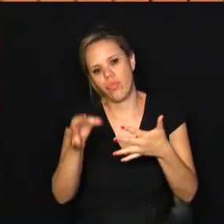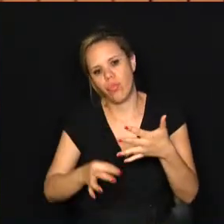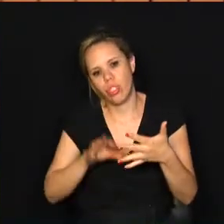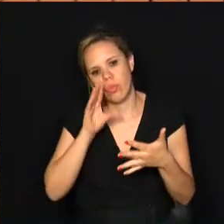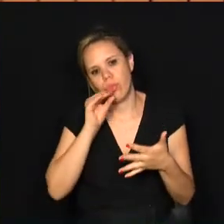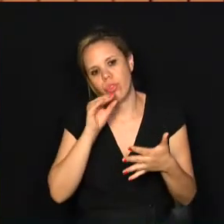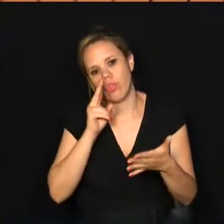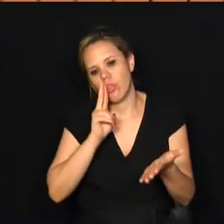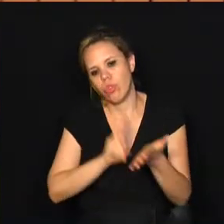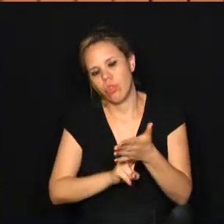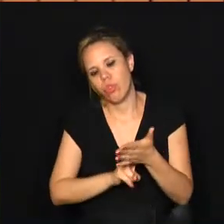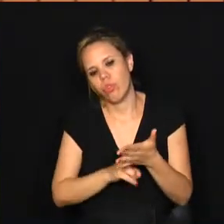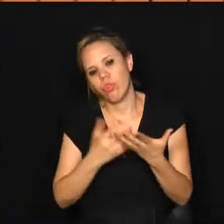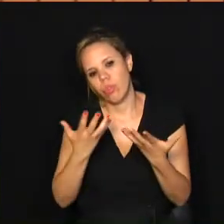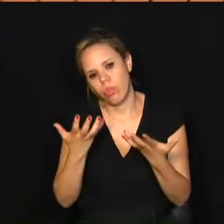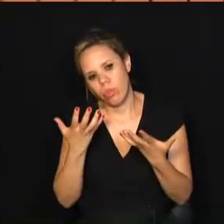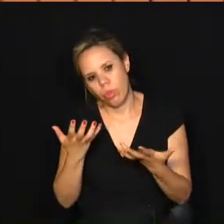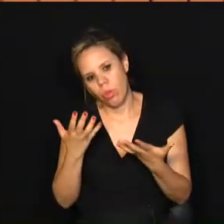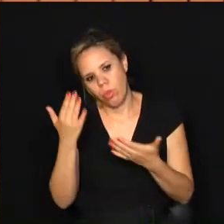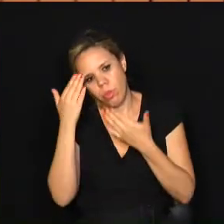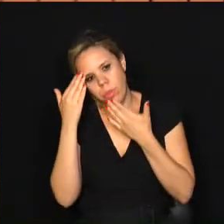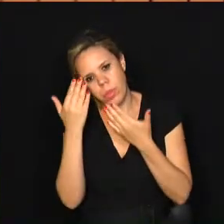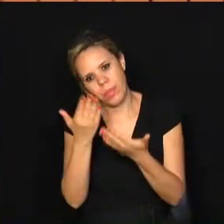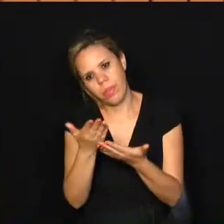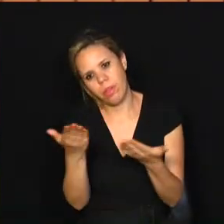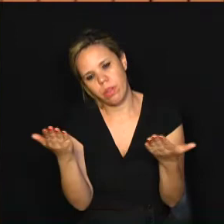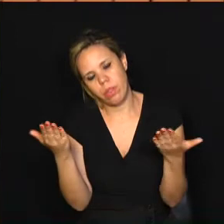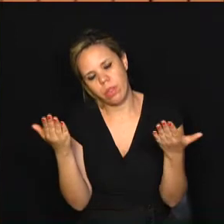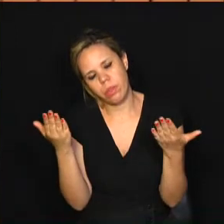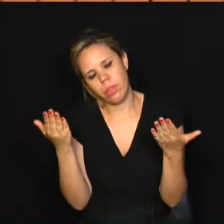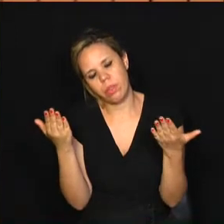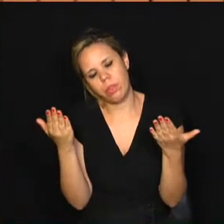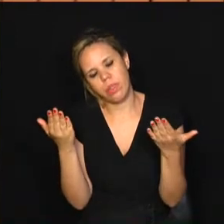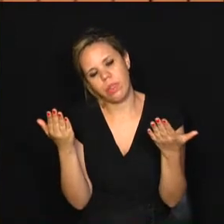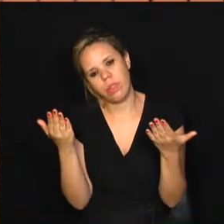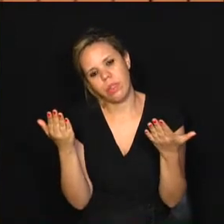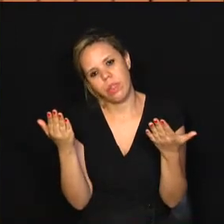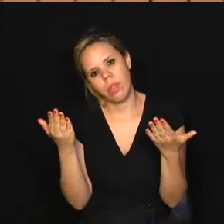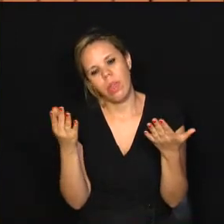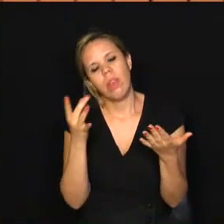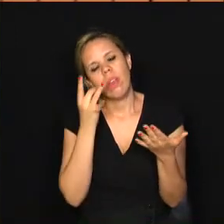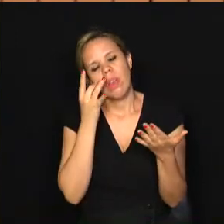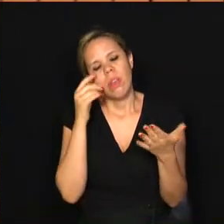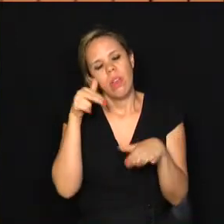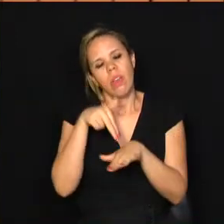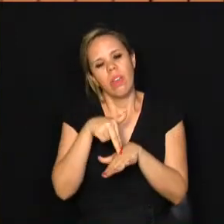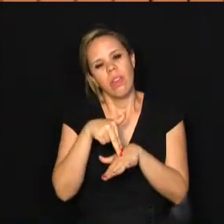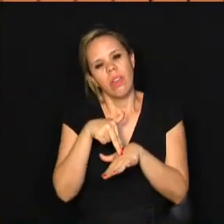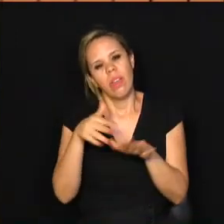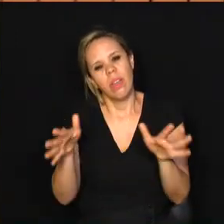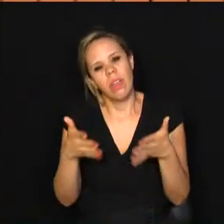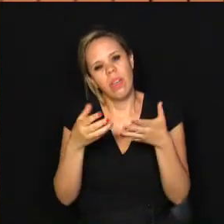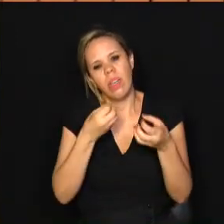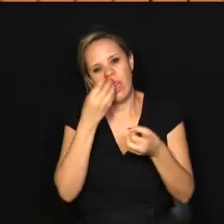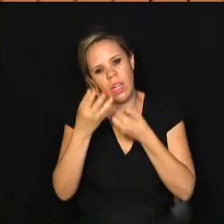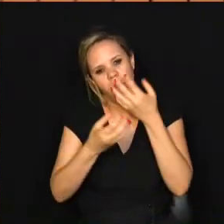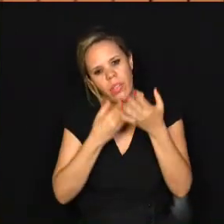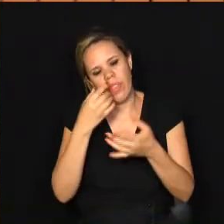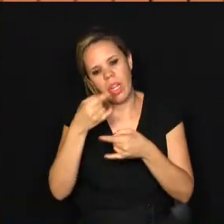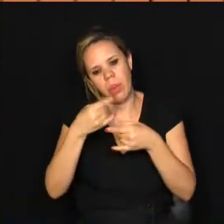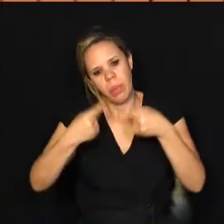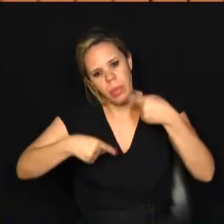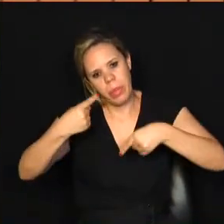Mas eu queria agradecer a sua presença aqui, a sua contribuição nesse